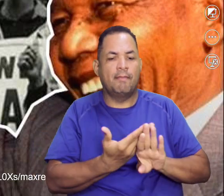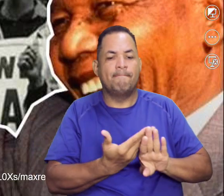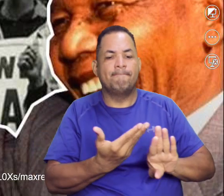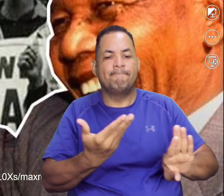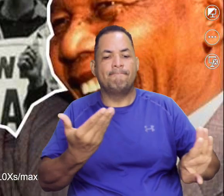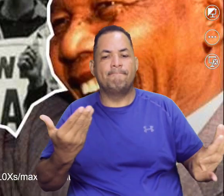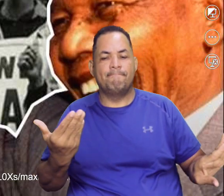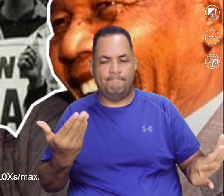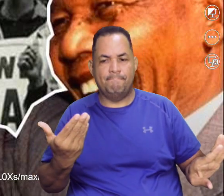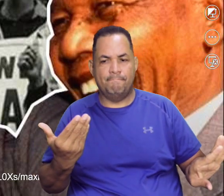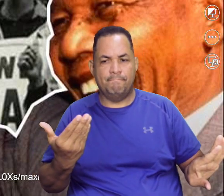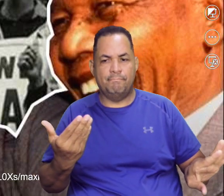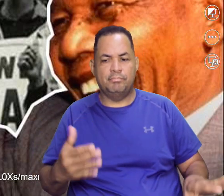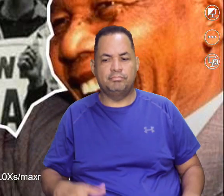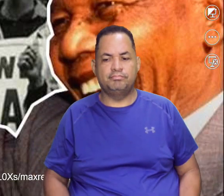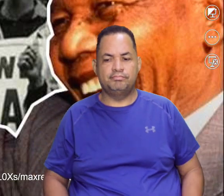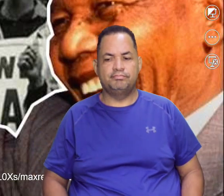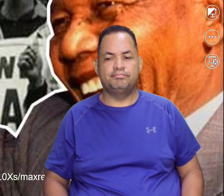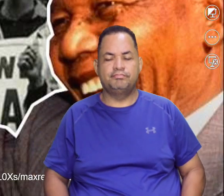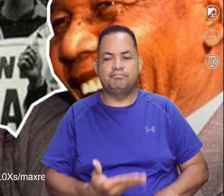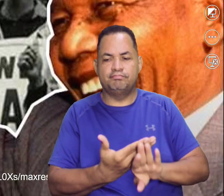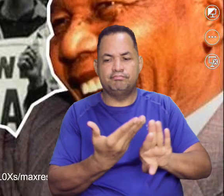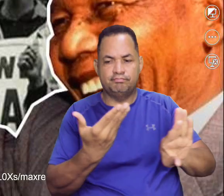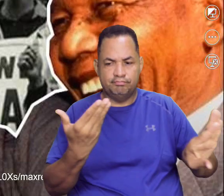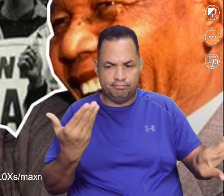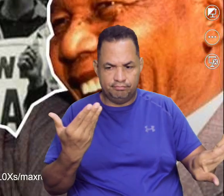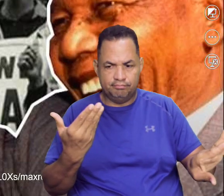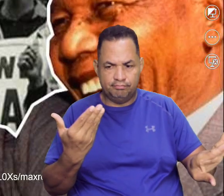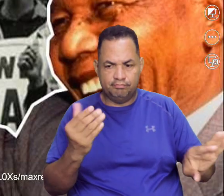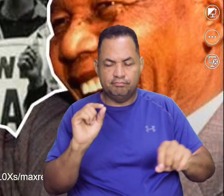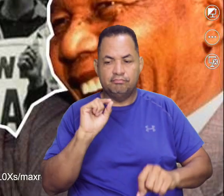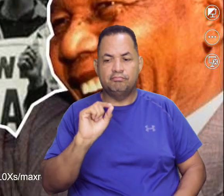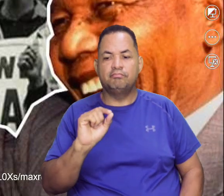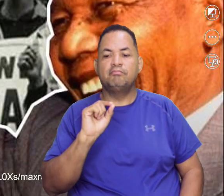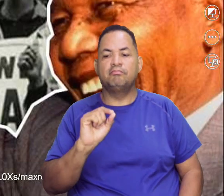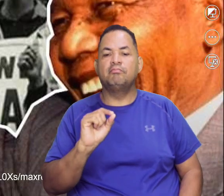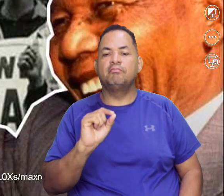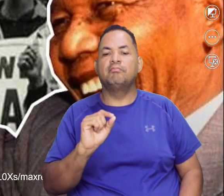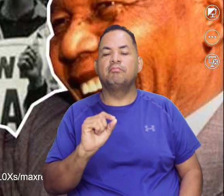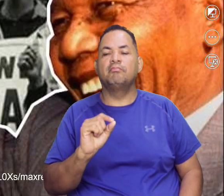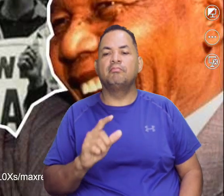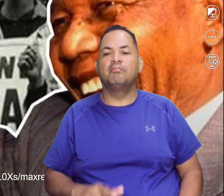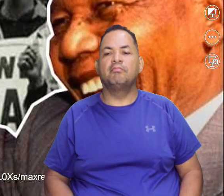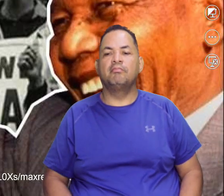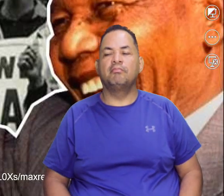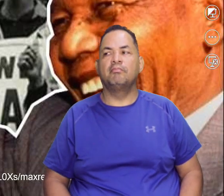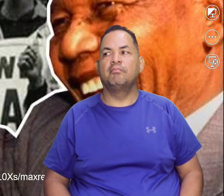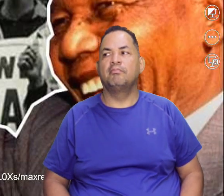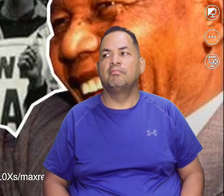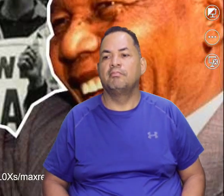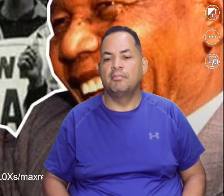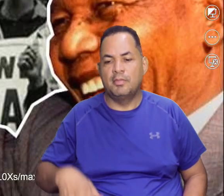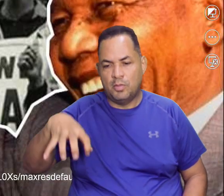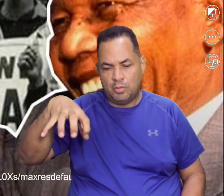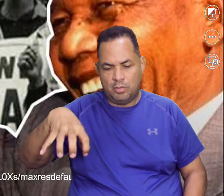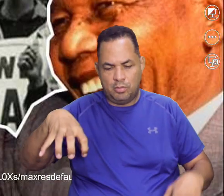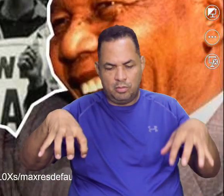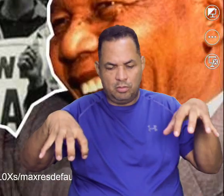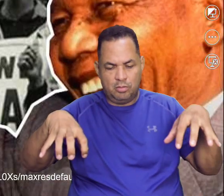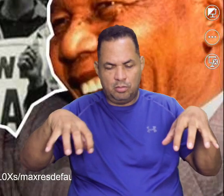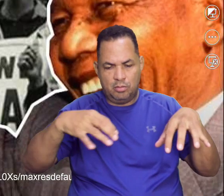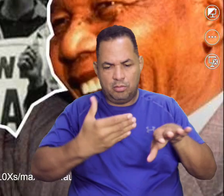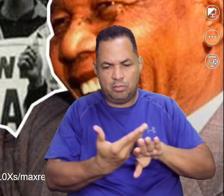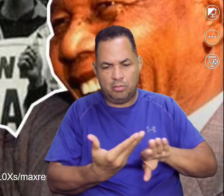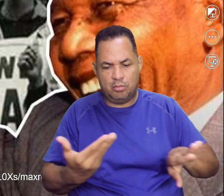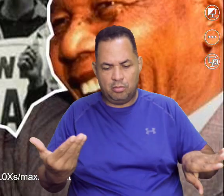é o apartheid? É a separação. Isso mesmo que eu estou te falando aqui para você. A separação